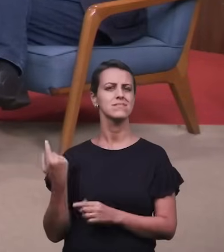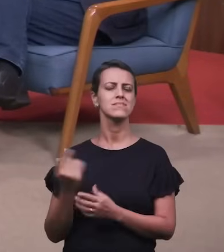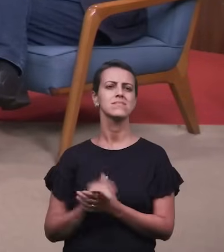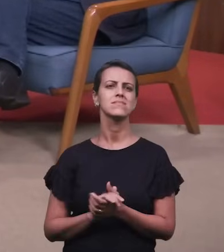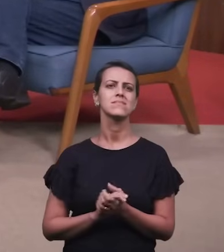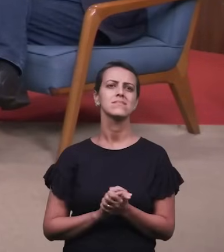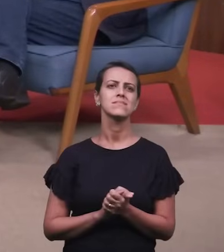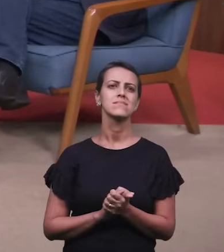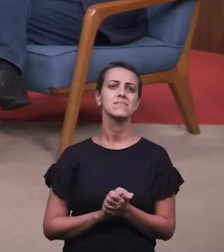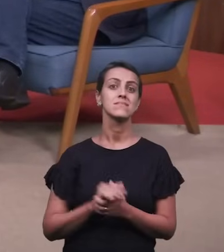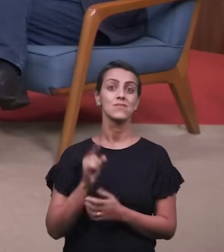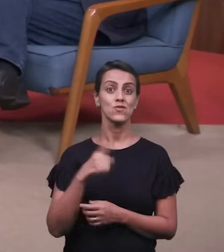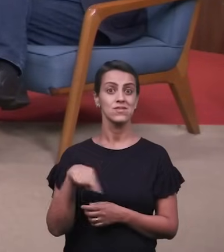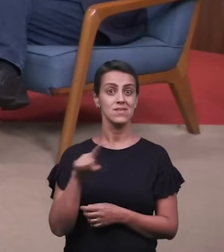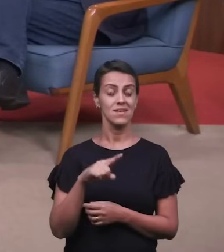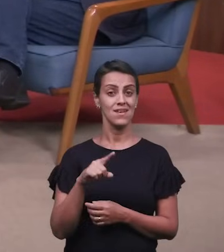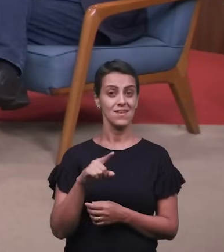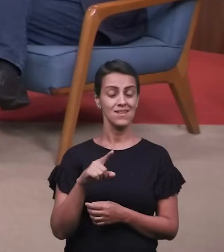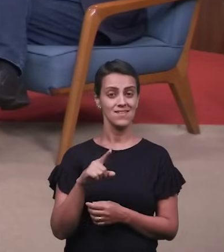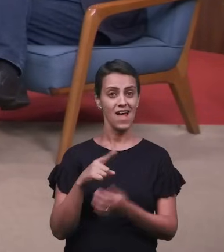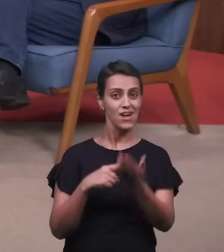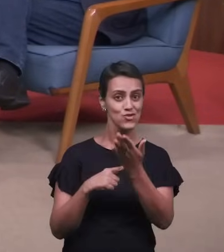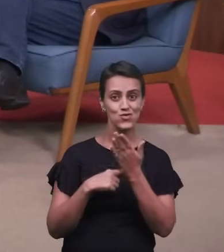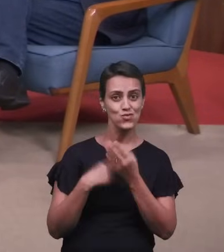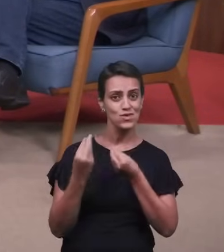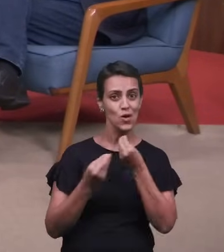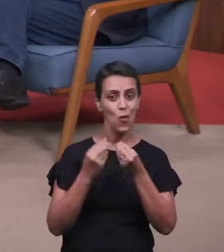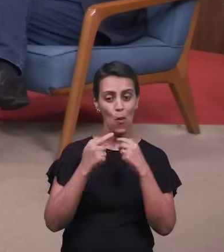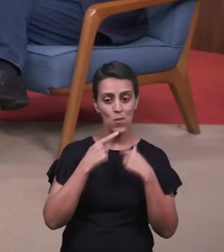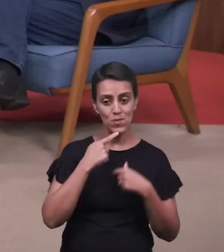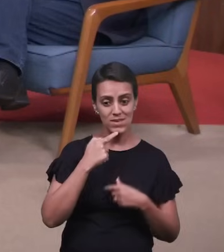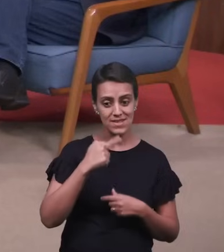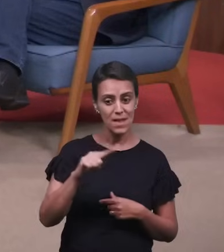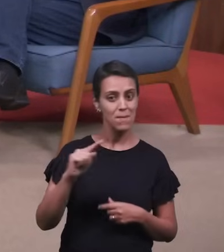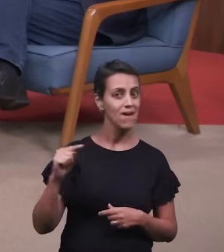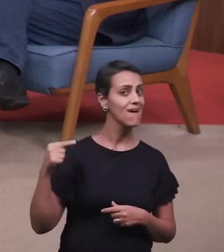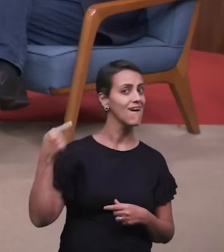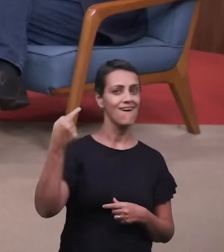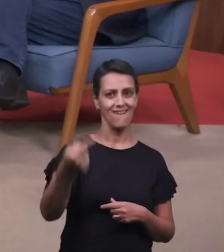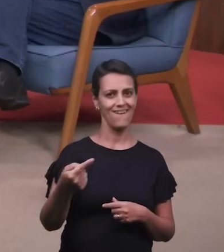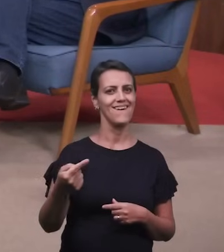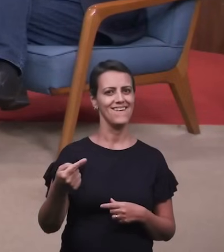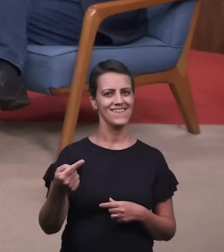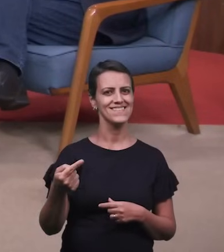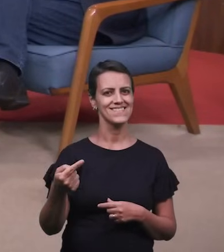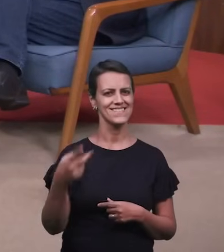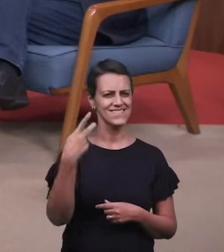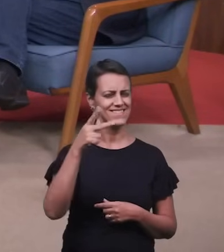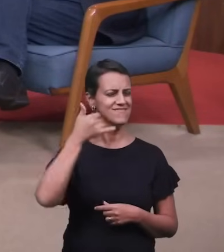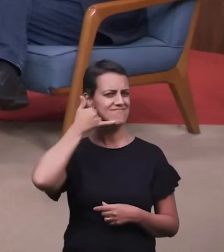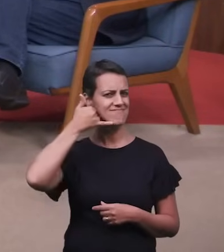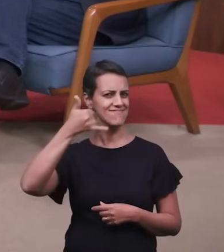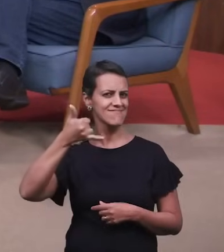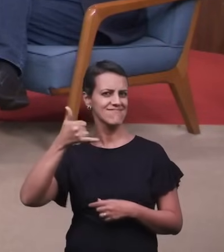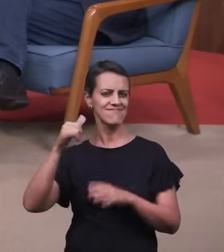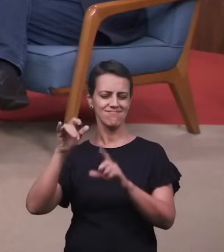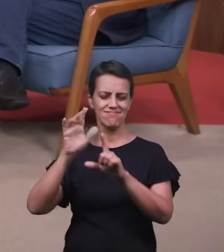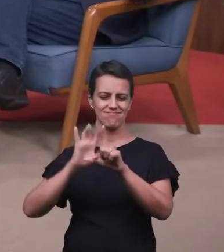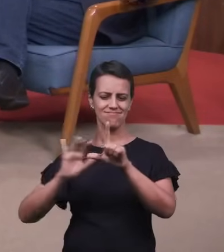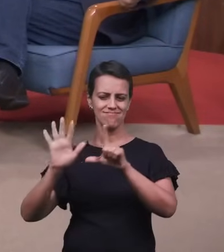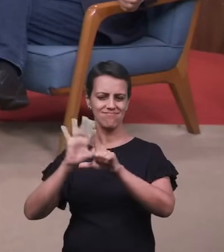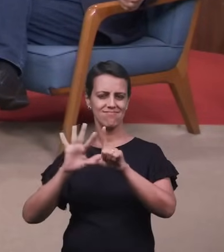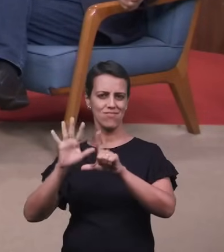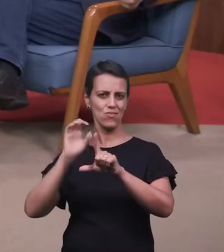agora do final é para você nos ajudar a fazer o programa da semana que vem. Ao apontar a câmera do seu celular para ele, você